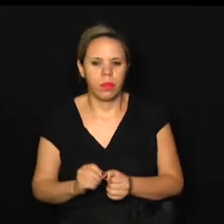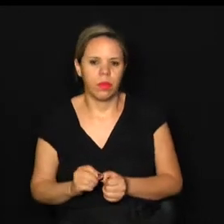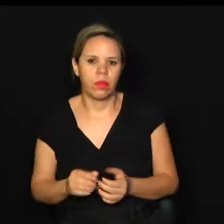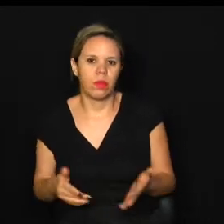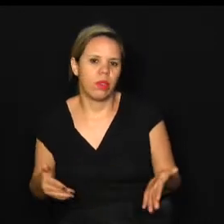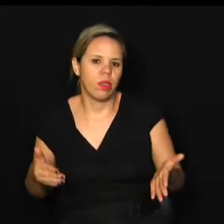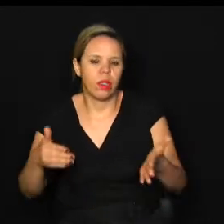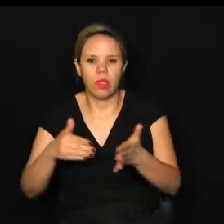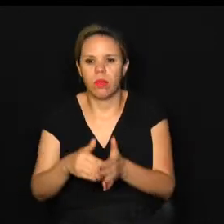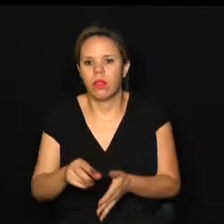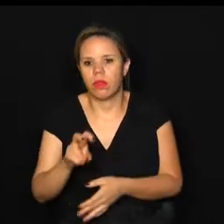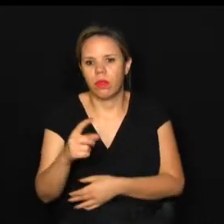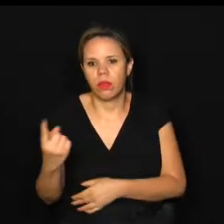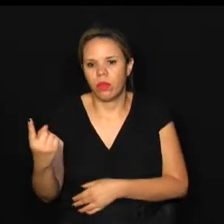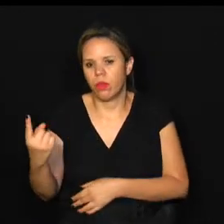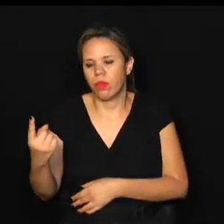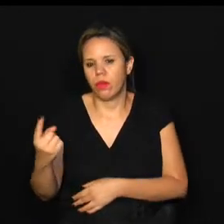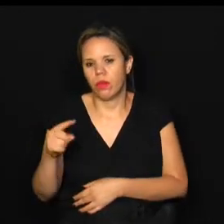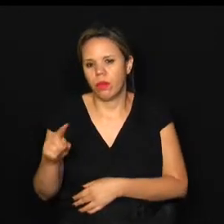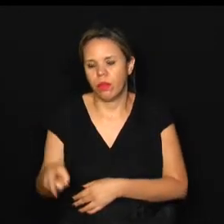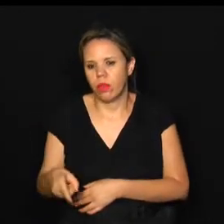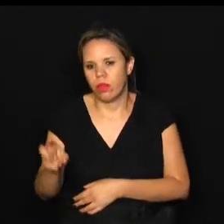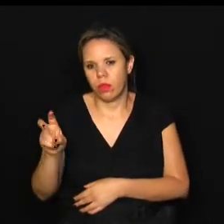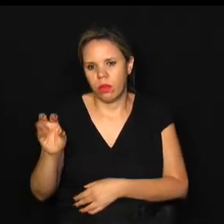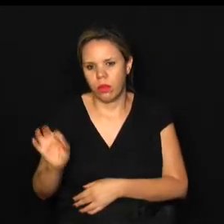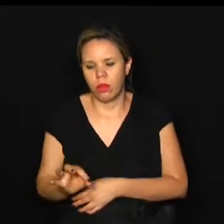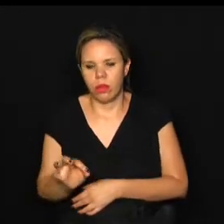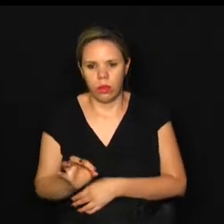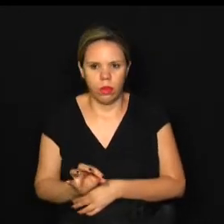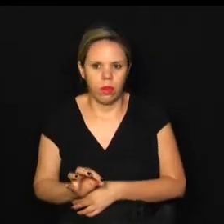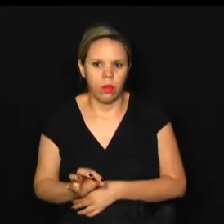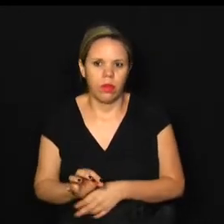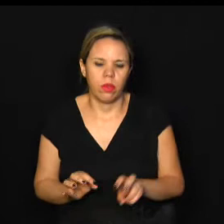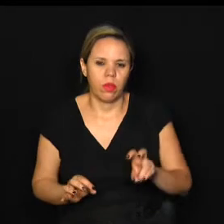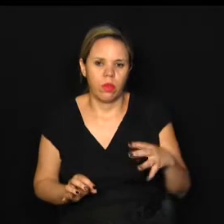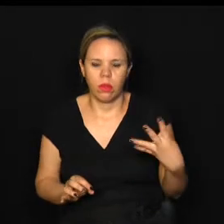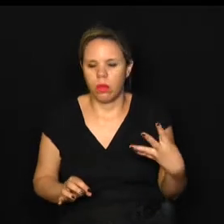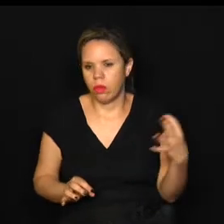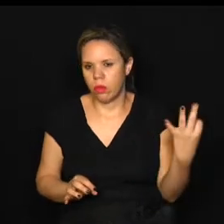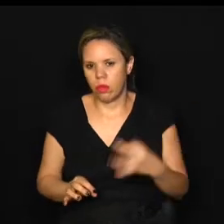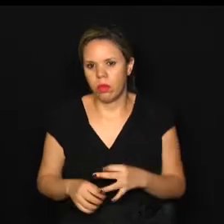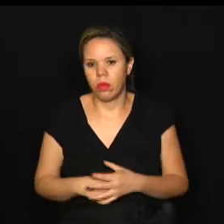prudencial de 51,30% e o limite máximo de 54%.